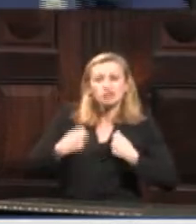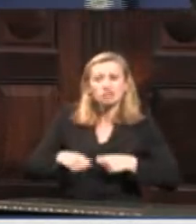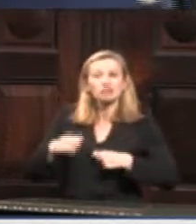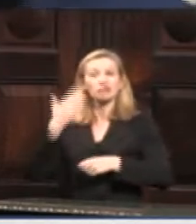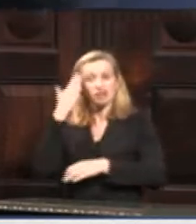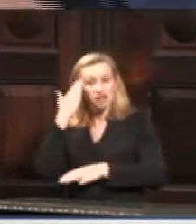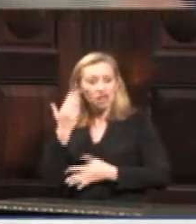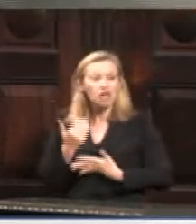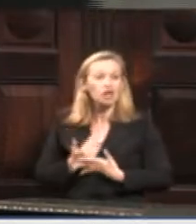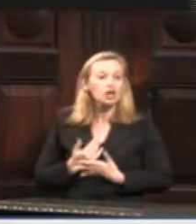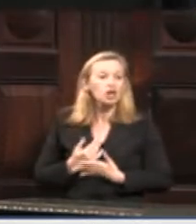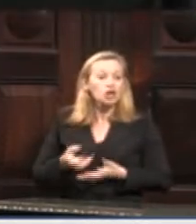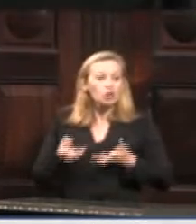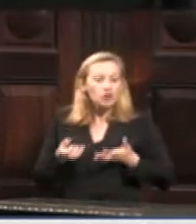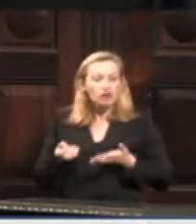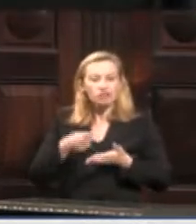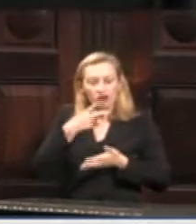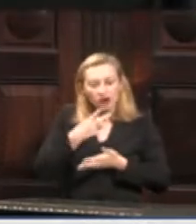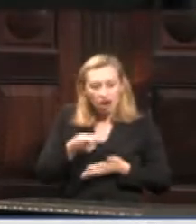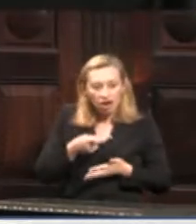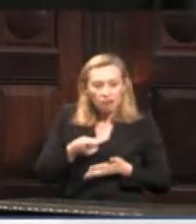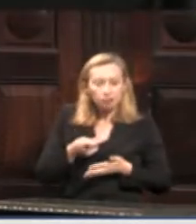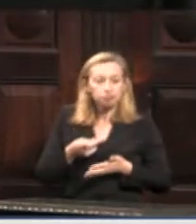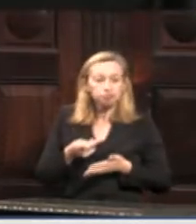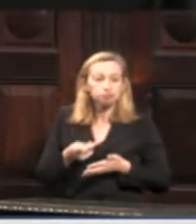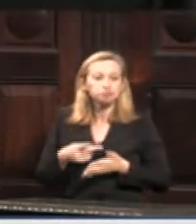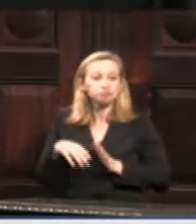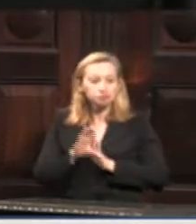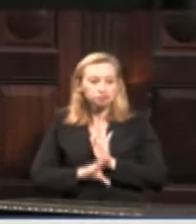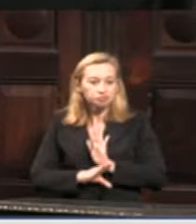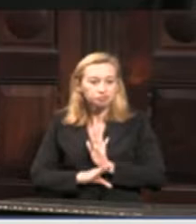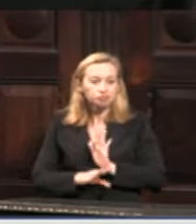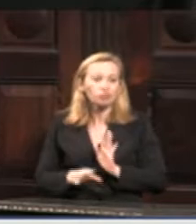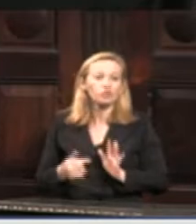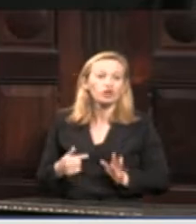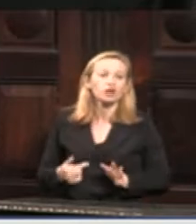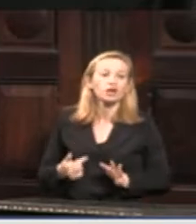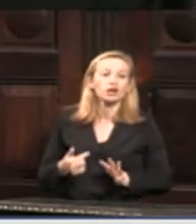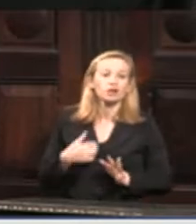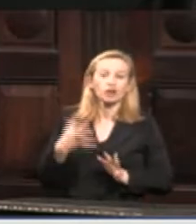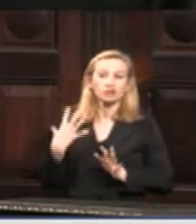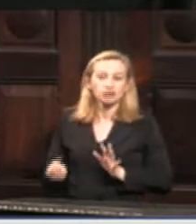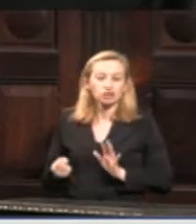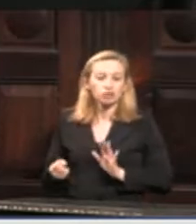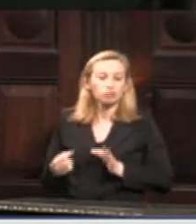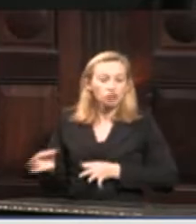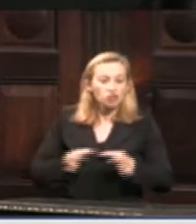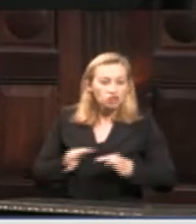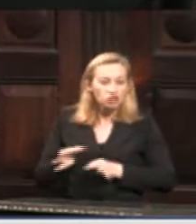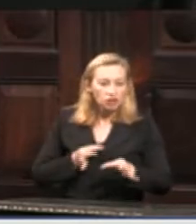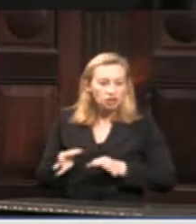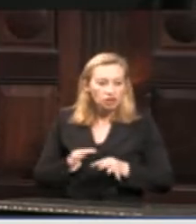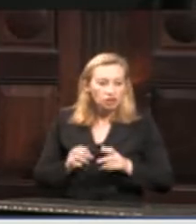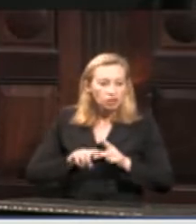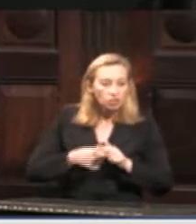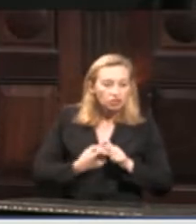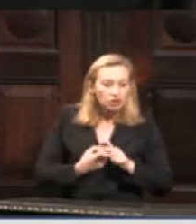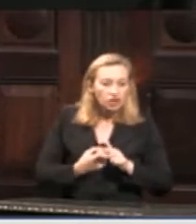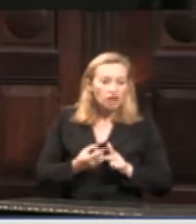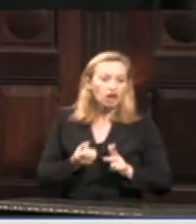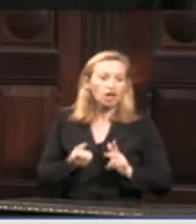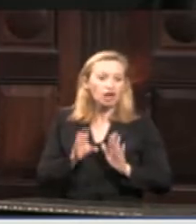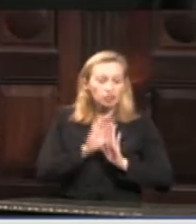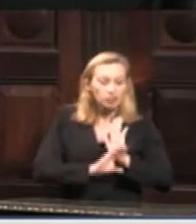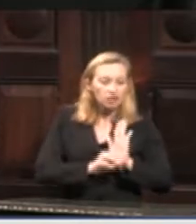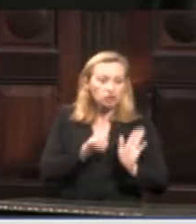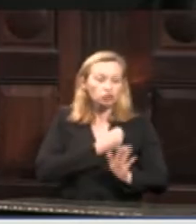quero descrever as emendas. O meu parecer é favorável ao projeto com as seguintes emendas. Emenda modificativa número 1.